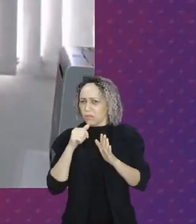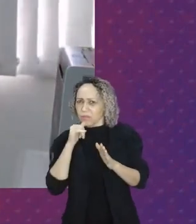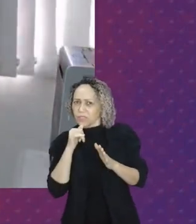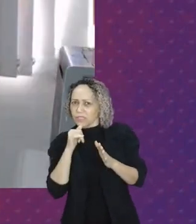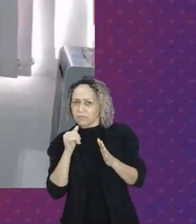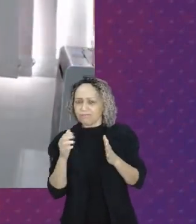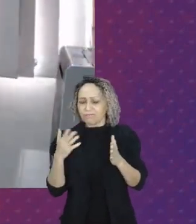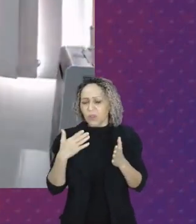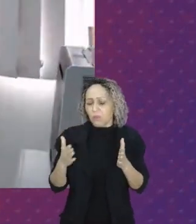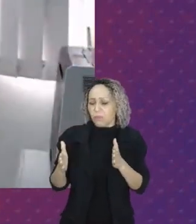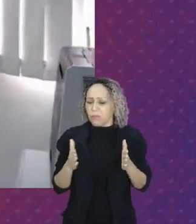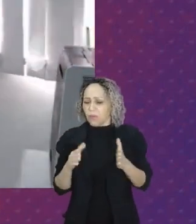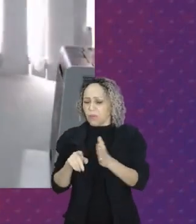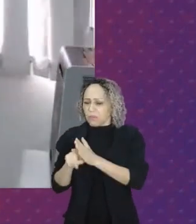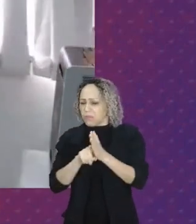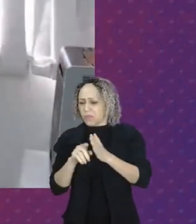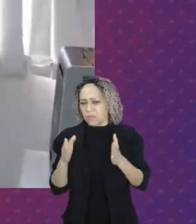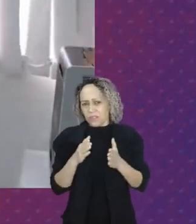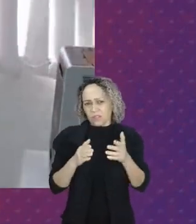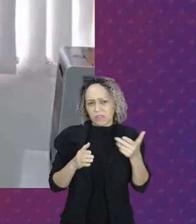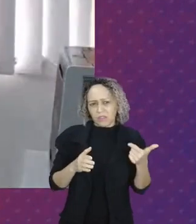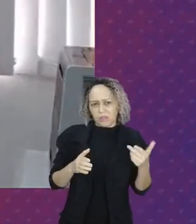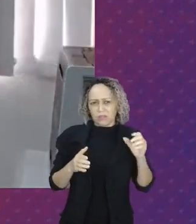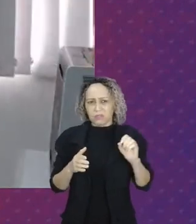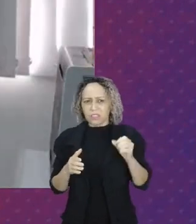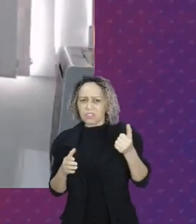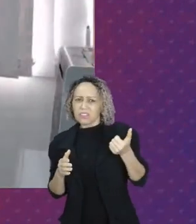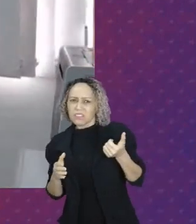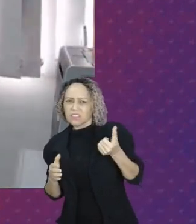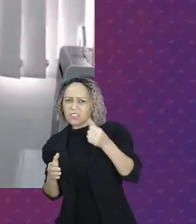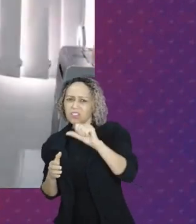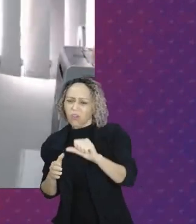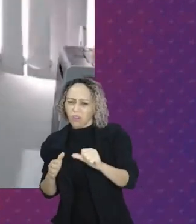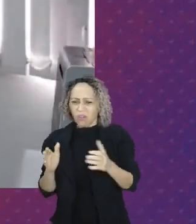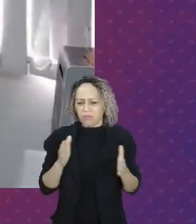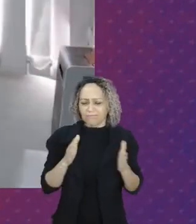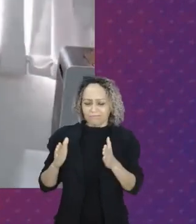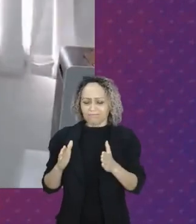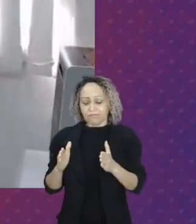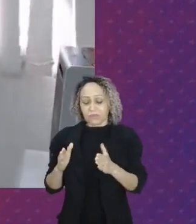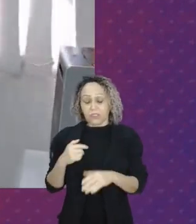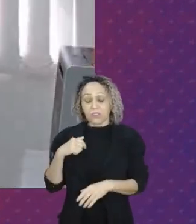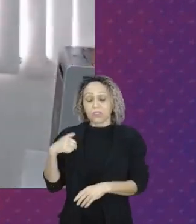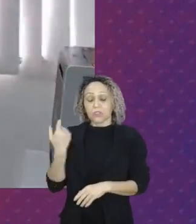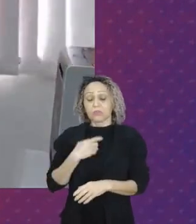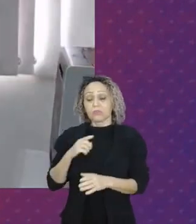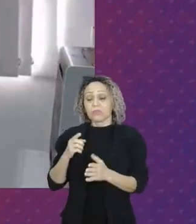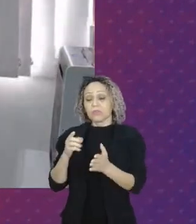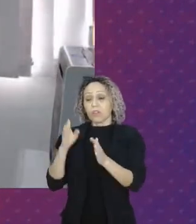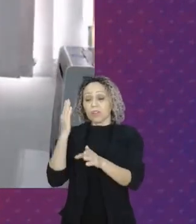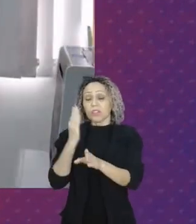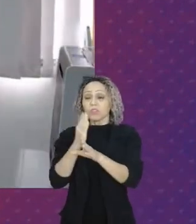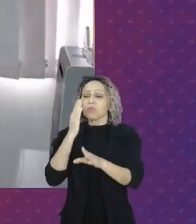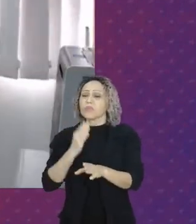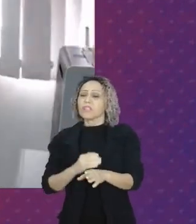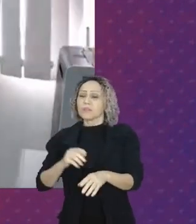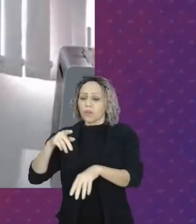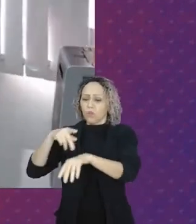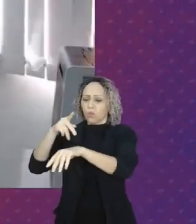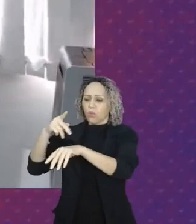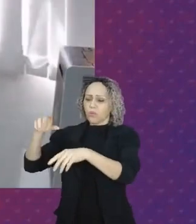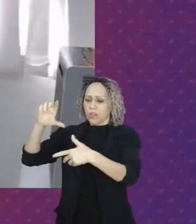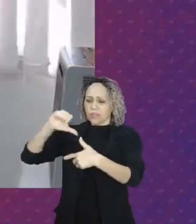tínhamos, por exemplo, em 3 países da América Latina, mulheres ocupando os postos mais